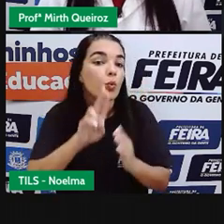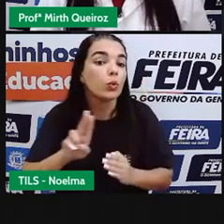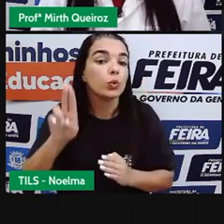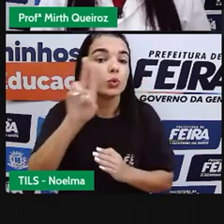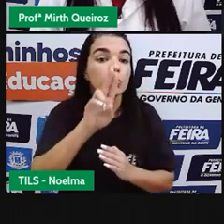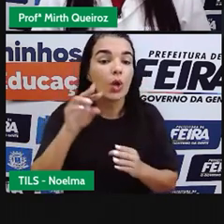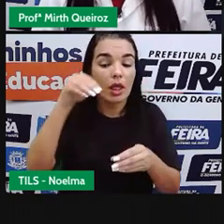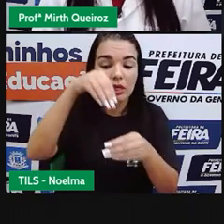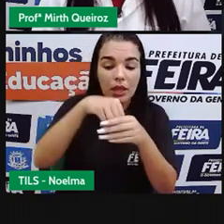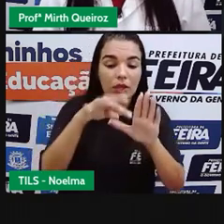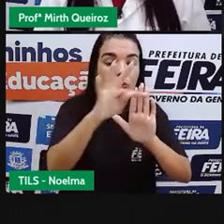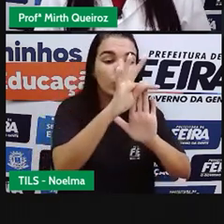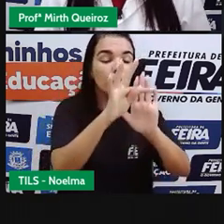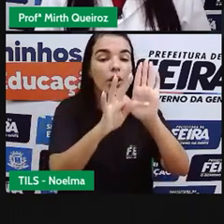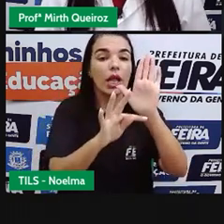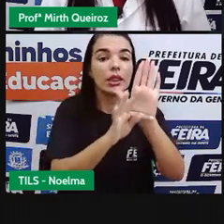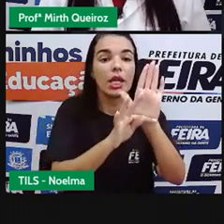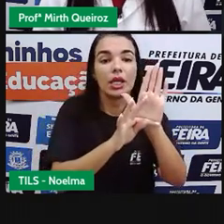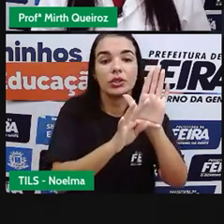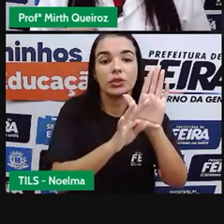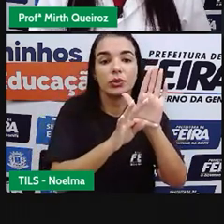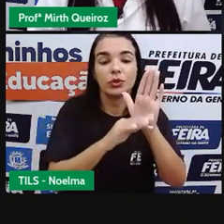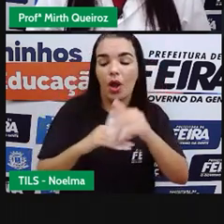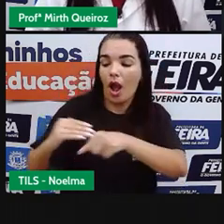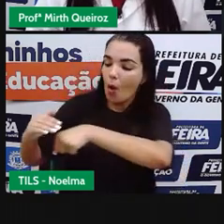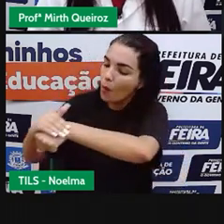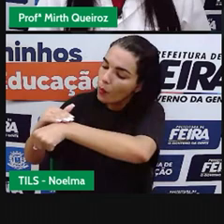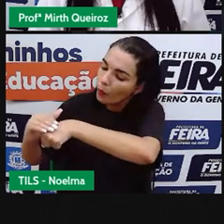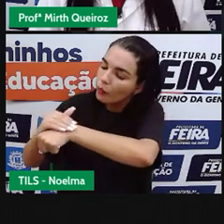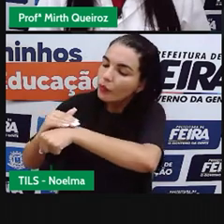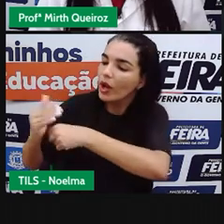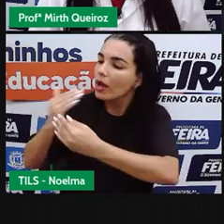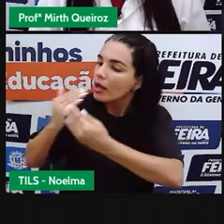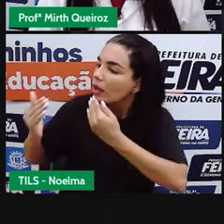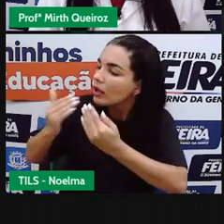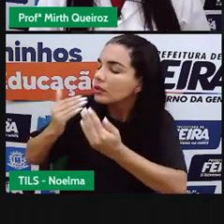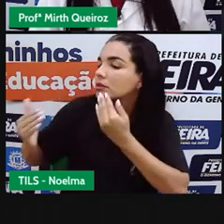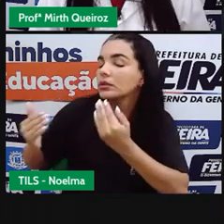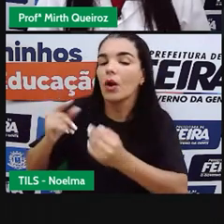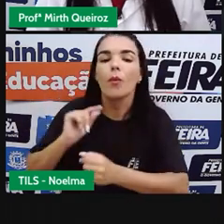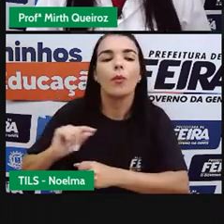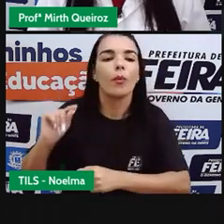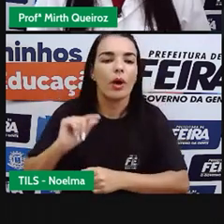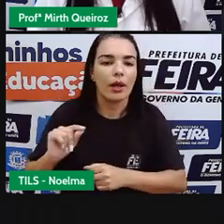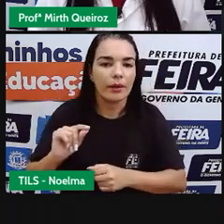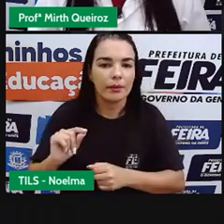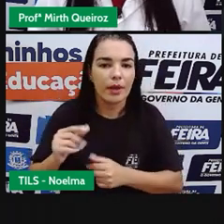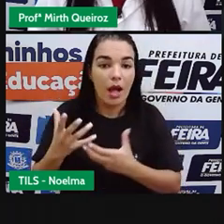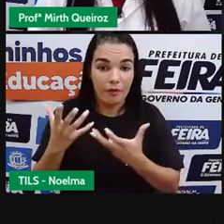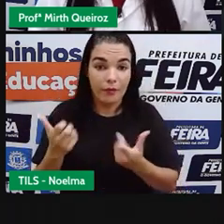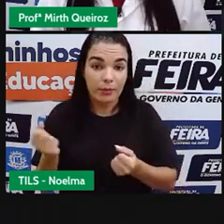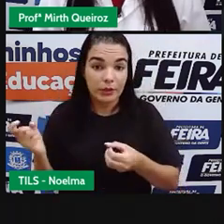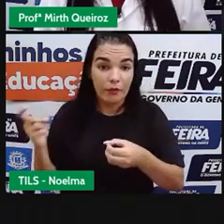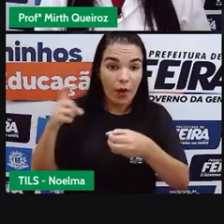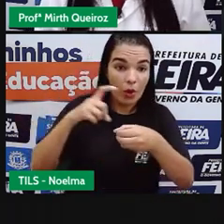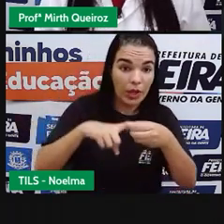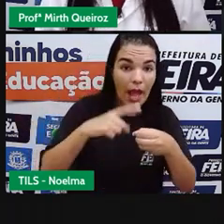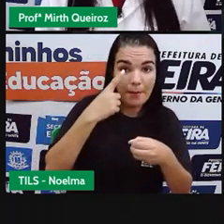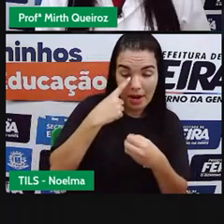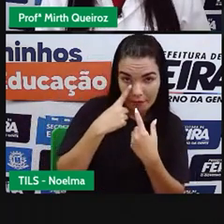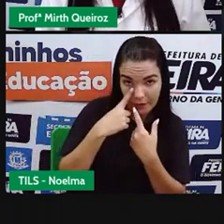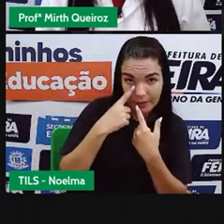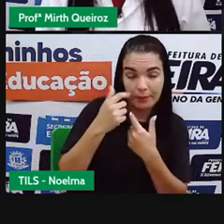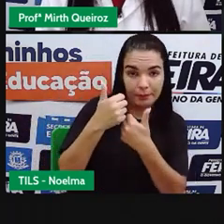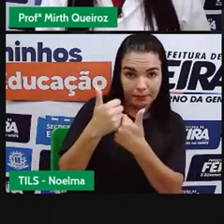utilizados nesse diálogo que houve aí entre o neto e sua avó? Vamos voltar ao diálogo para